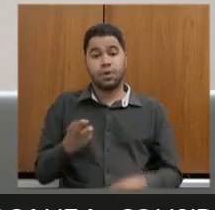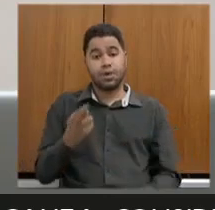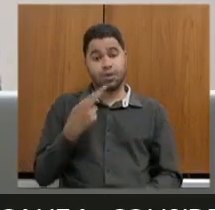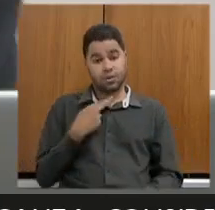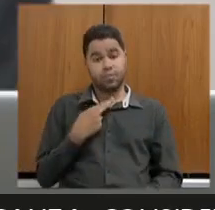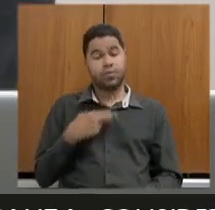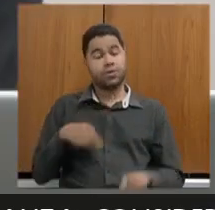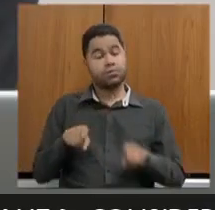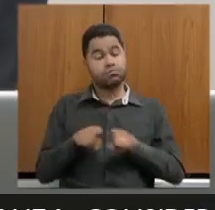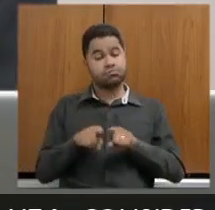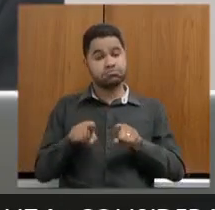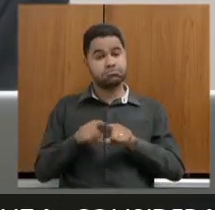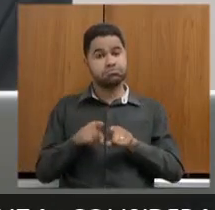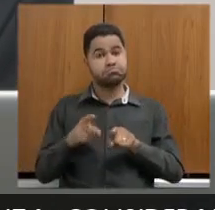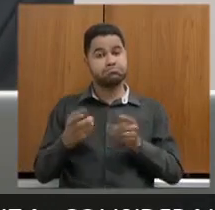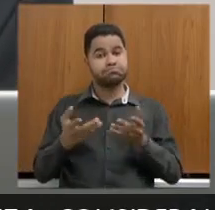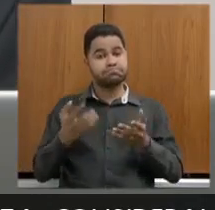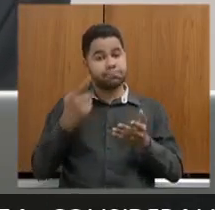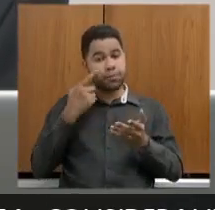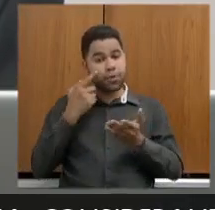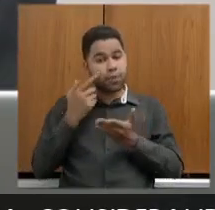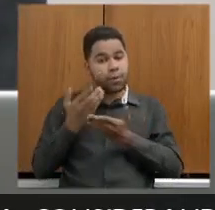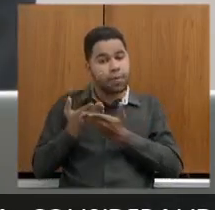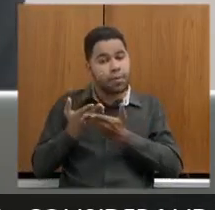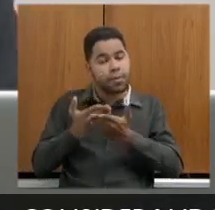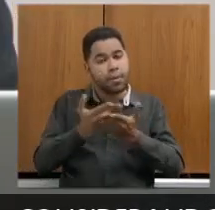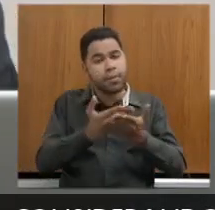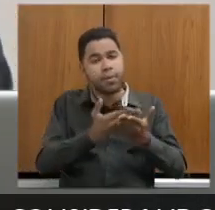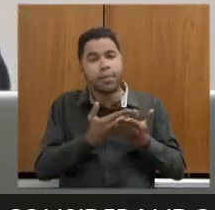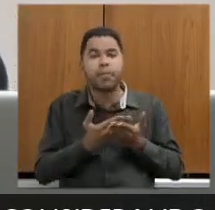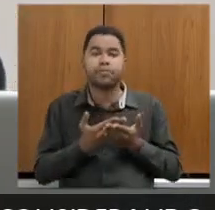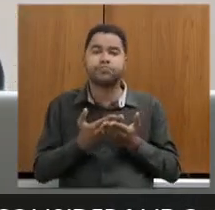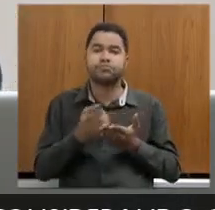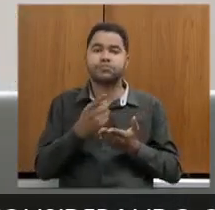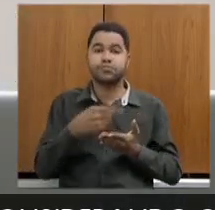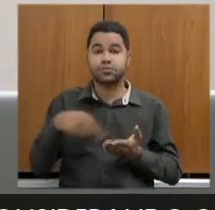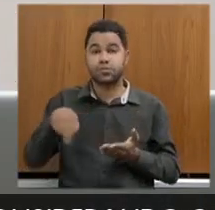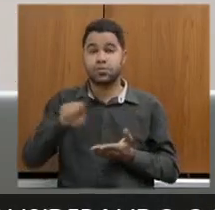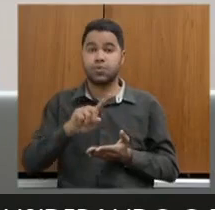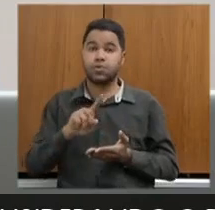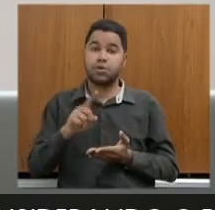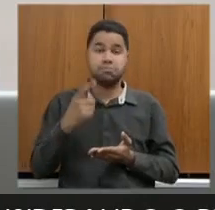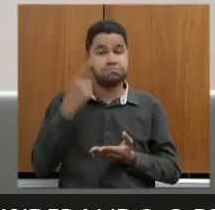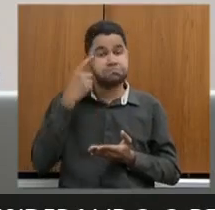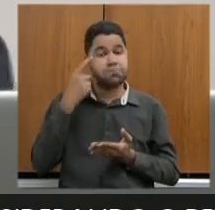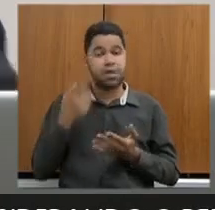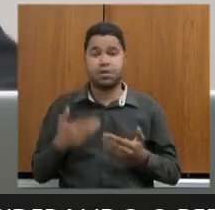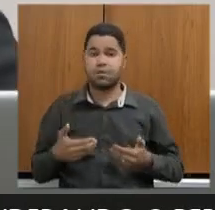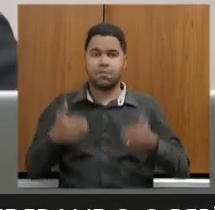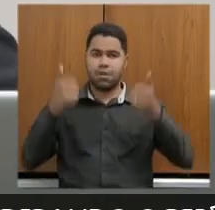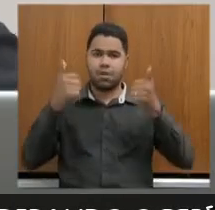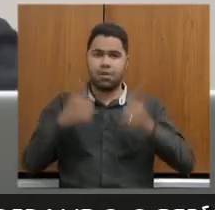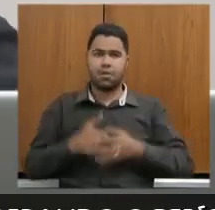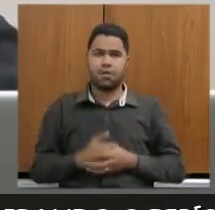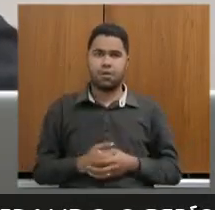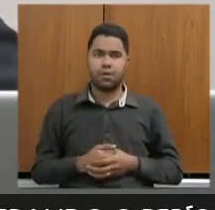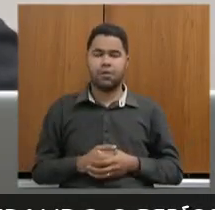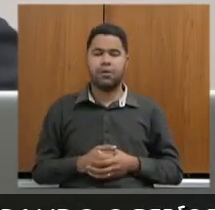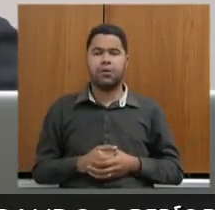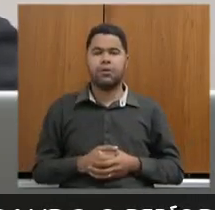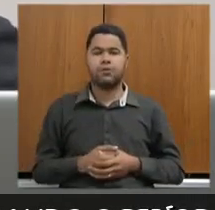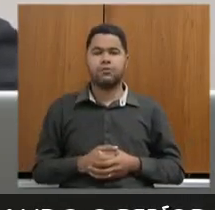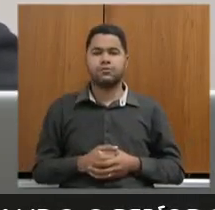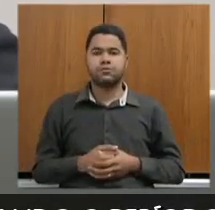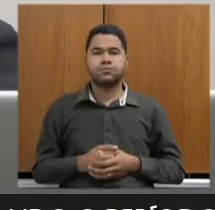só responder ou para proceder os estudos internos aquele que o senhor julgar melhor não é uma uma